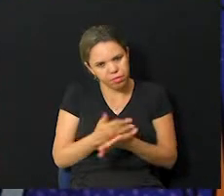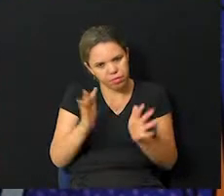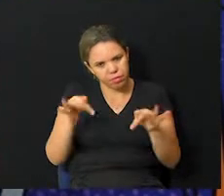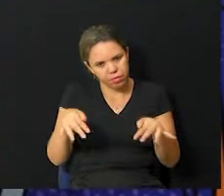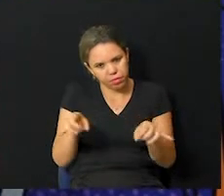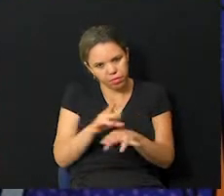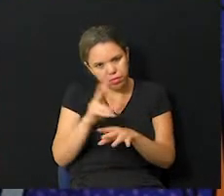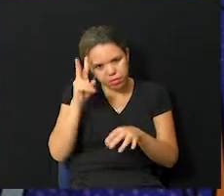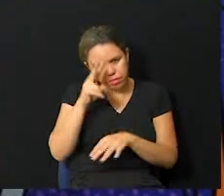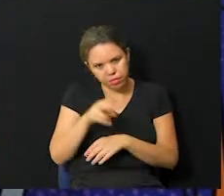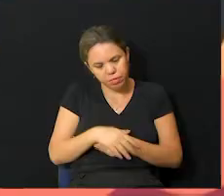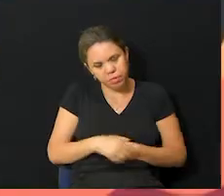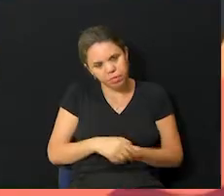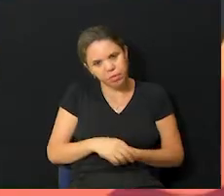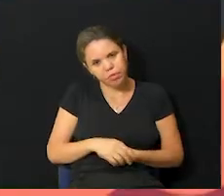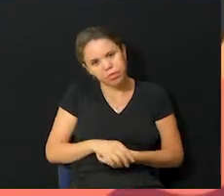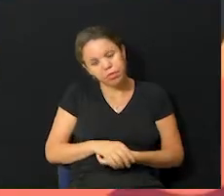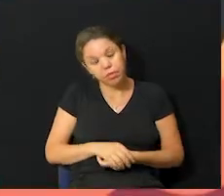Encerrou aquela história?